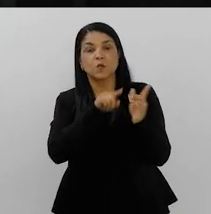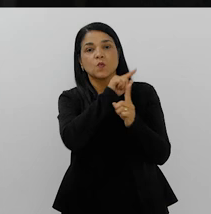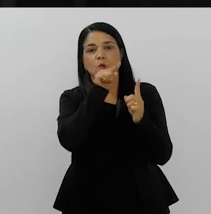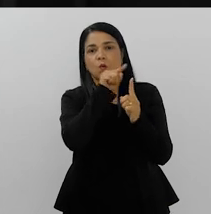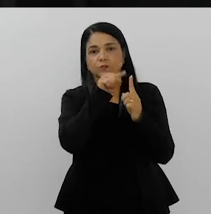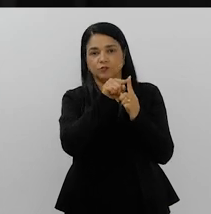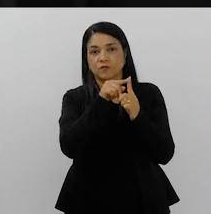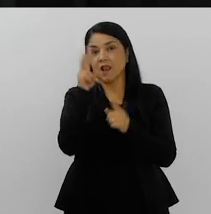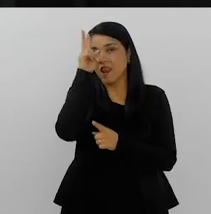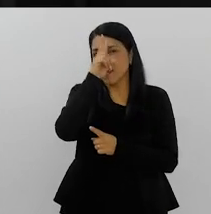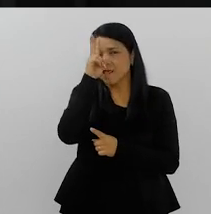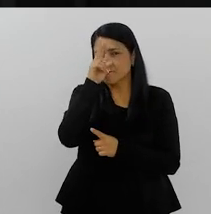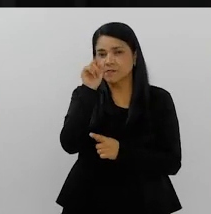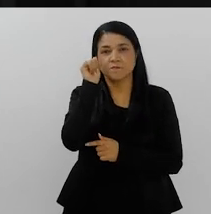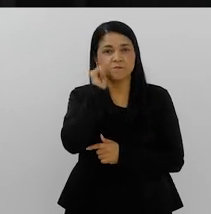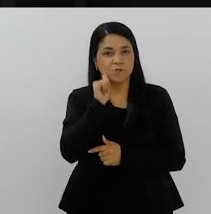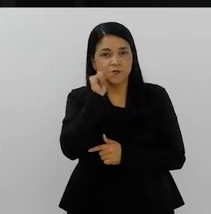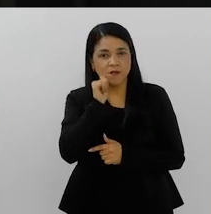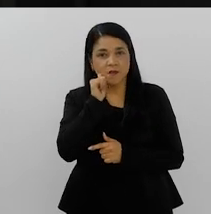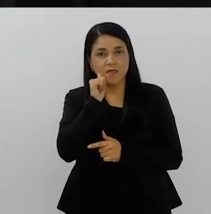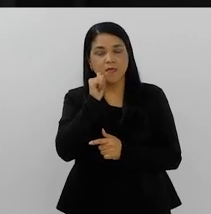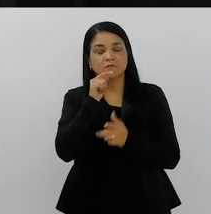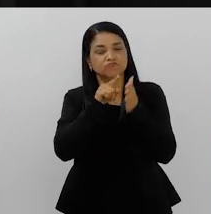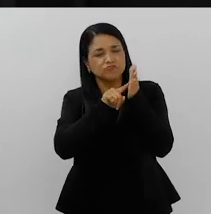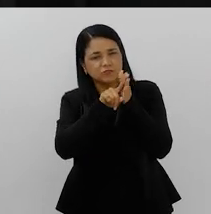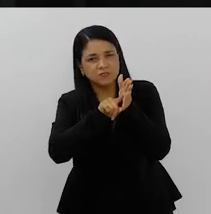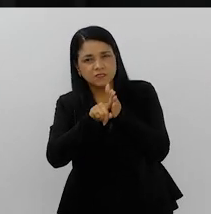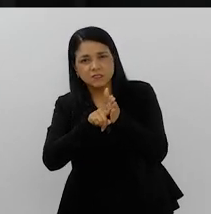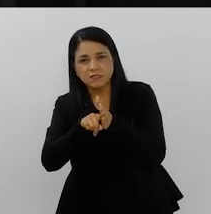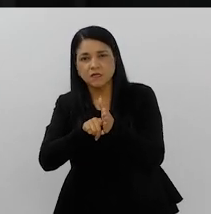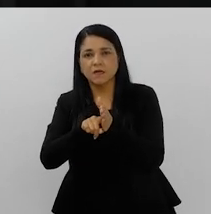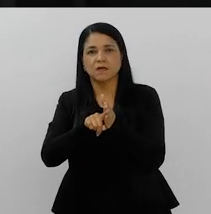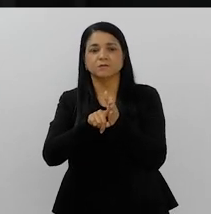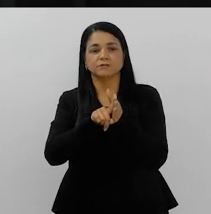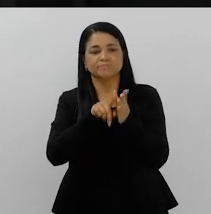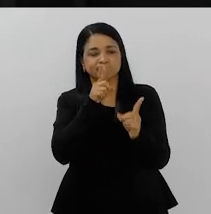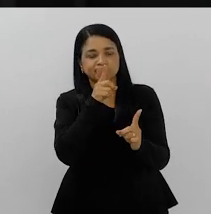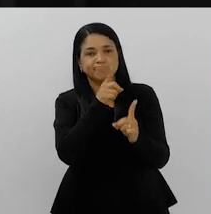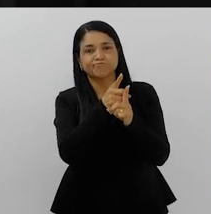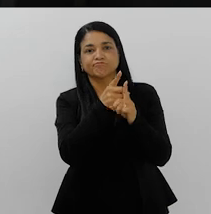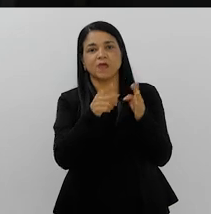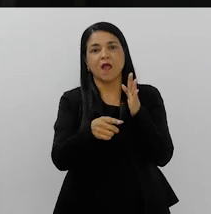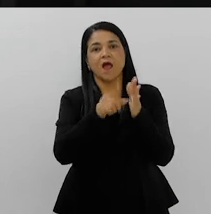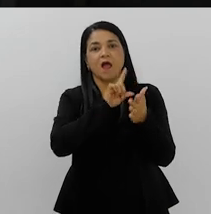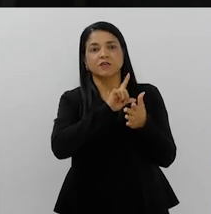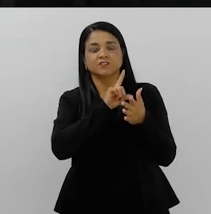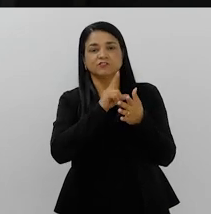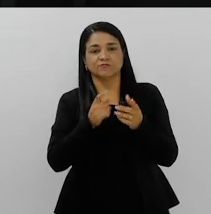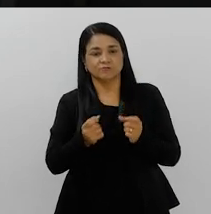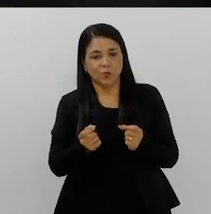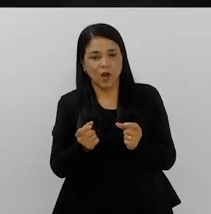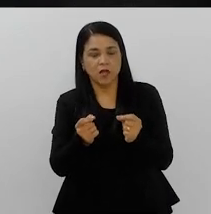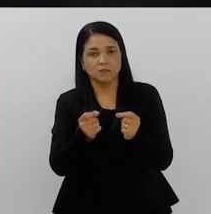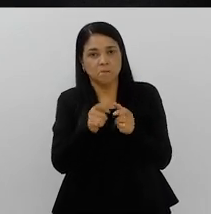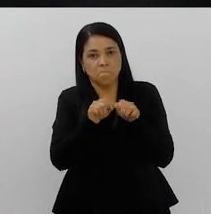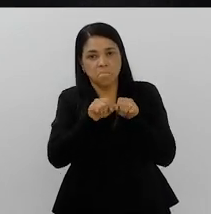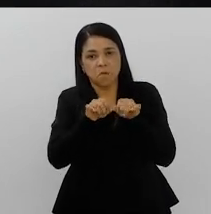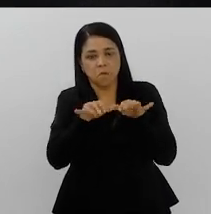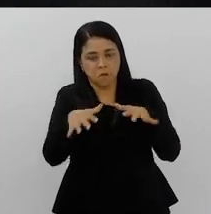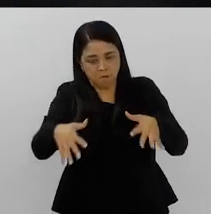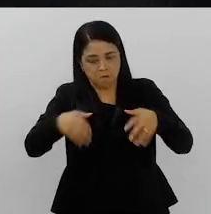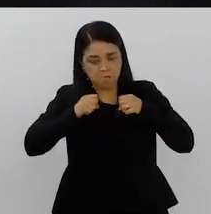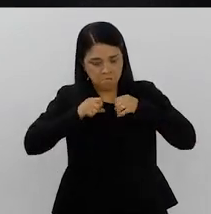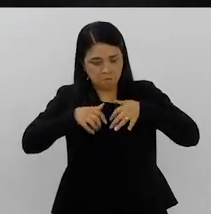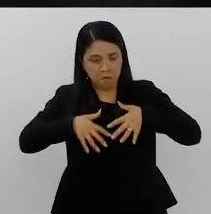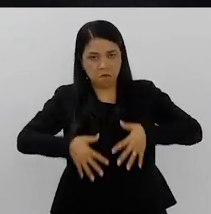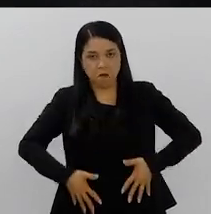objetivo da campanha é relembrar as mulheres da prevenção secundária ou seja da detecção precoce do câncer de mama que Sem